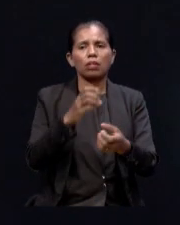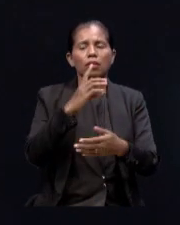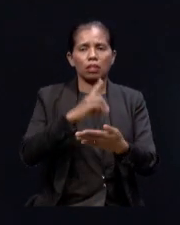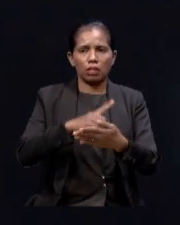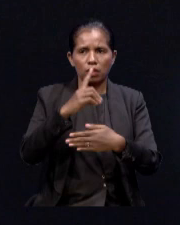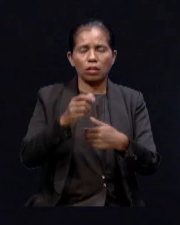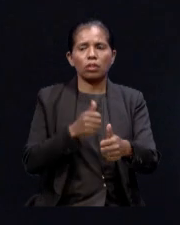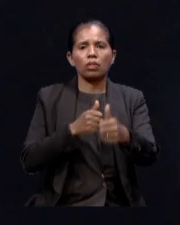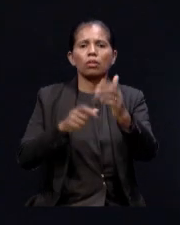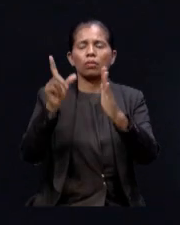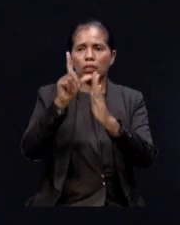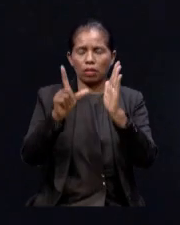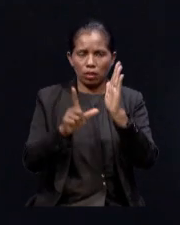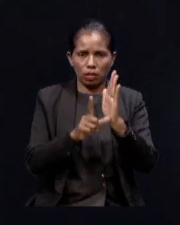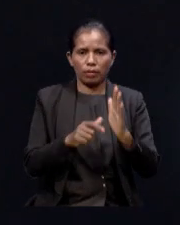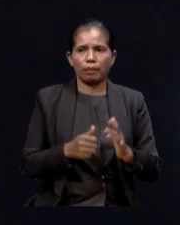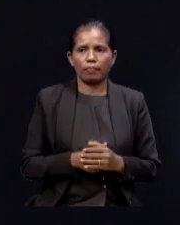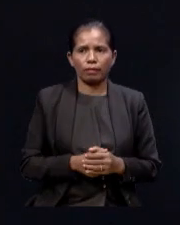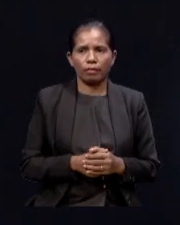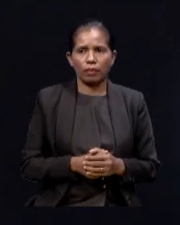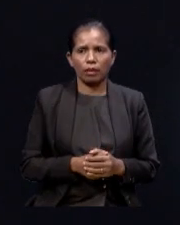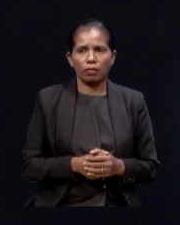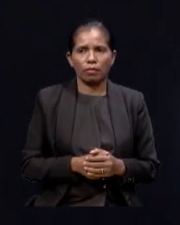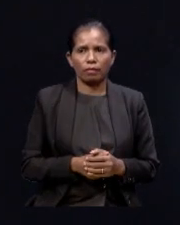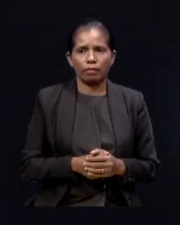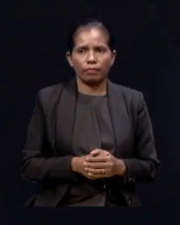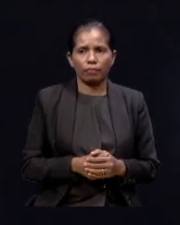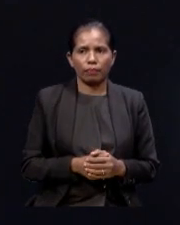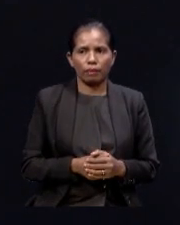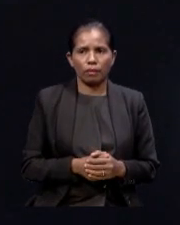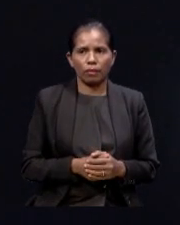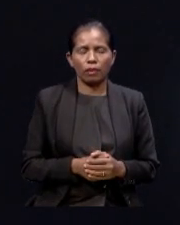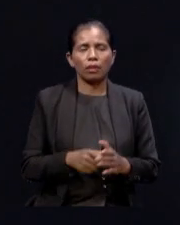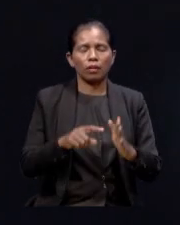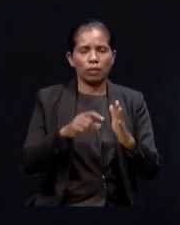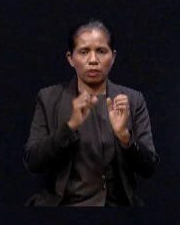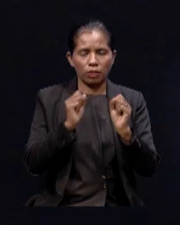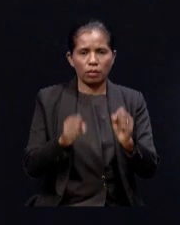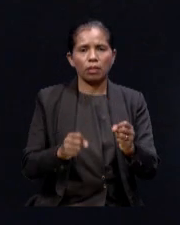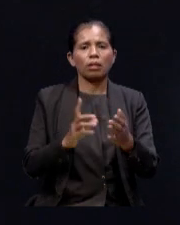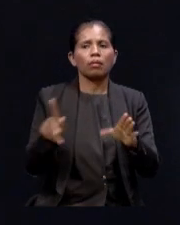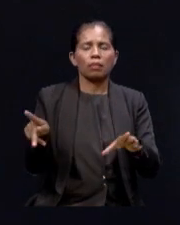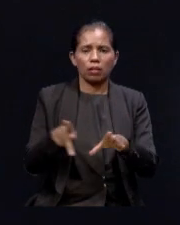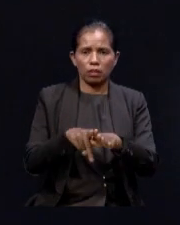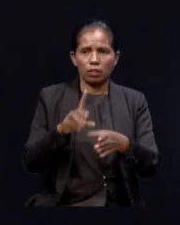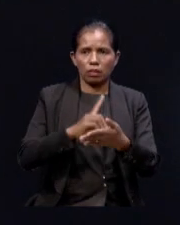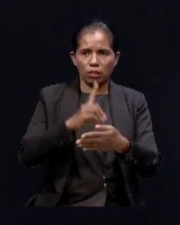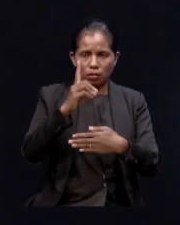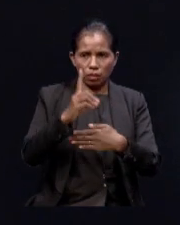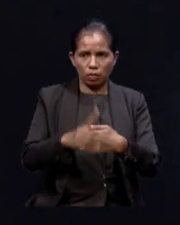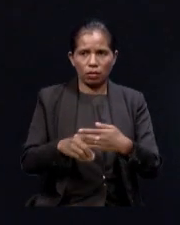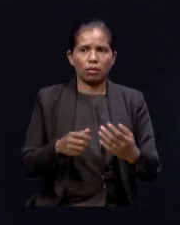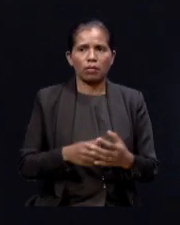lei. Cumpre lei, rodi. A rodi participa do desenvolvimento né a uno